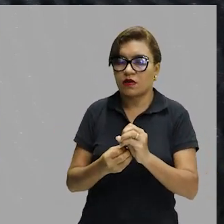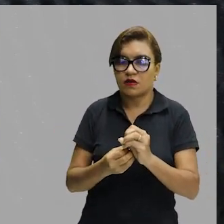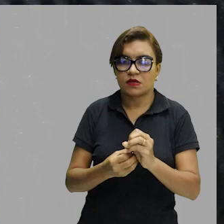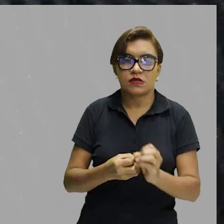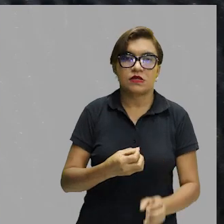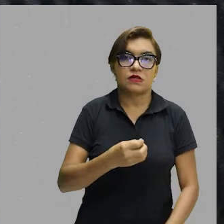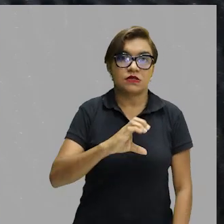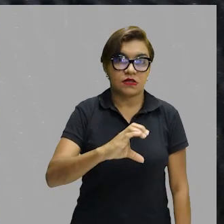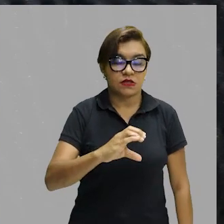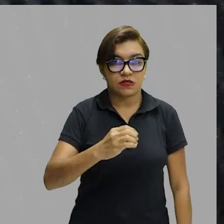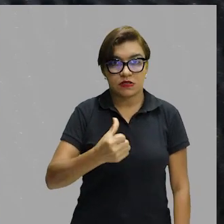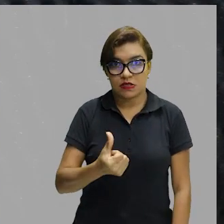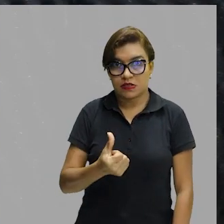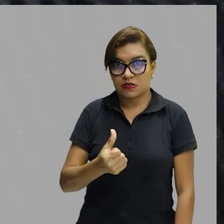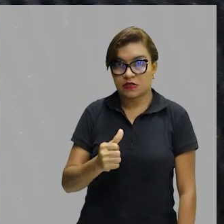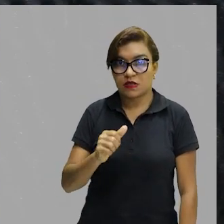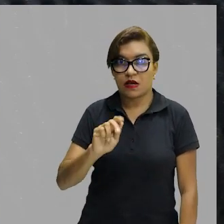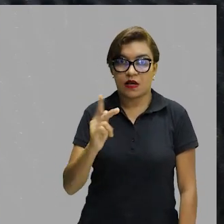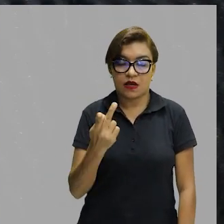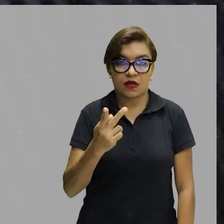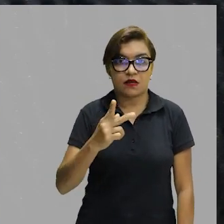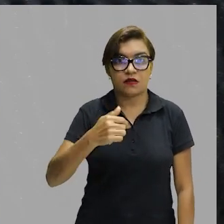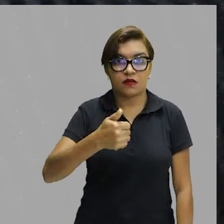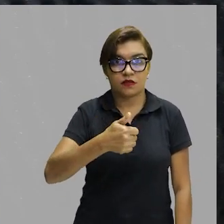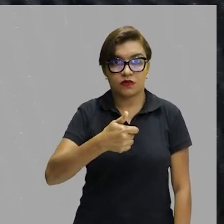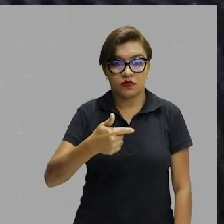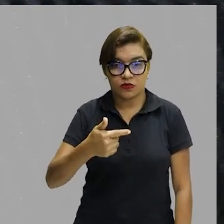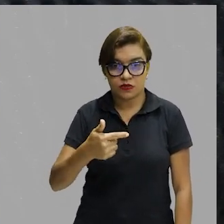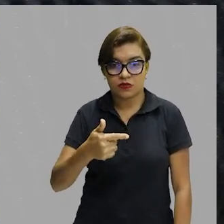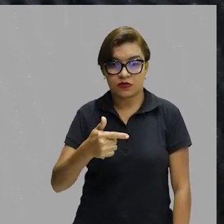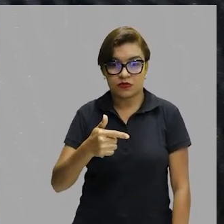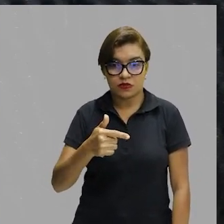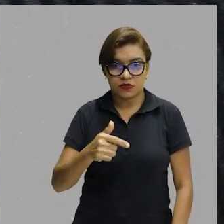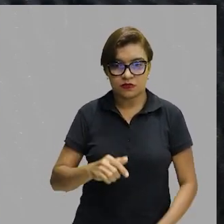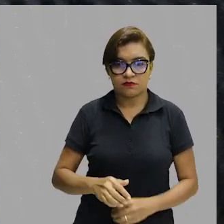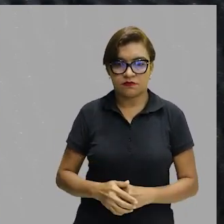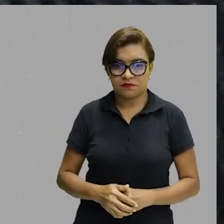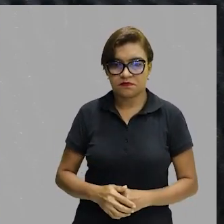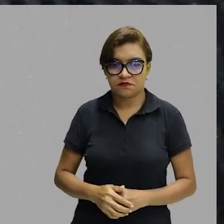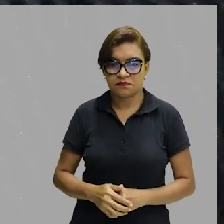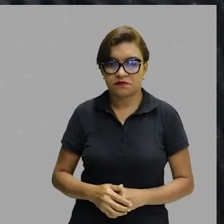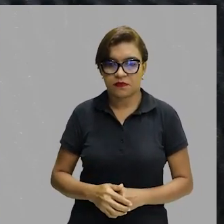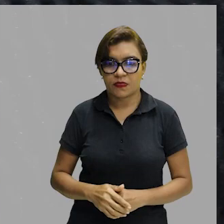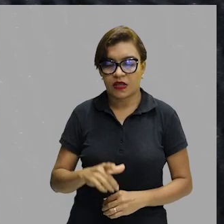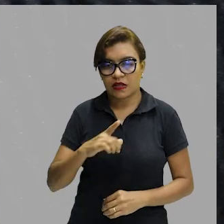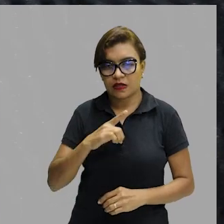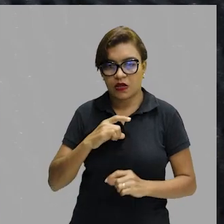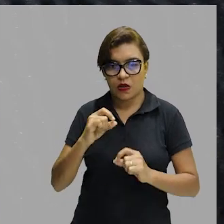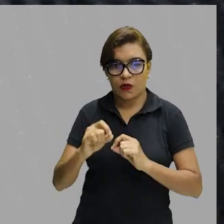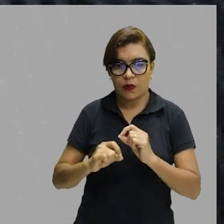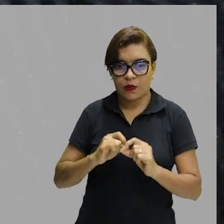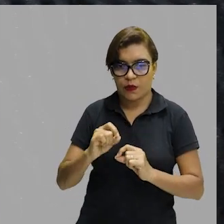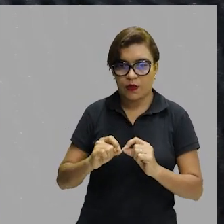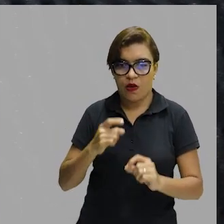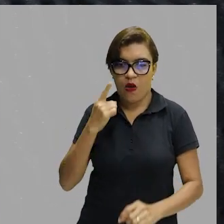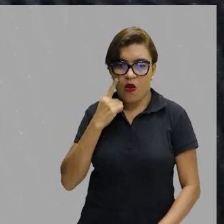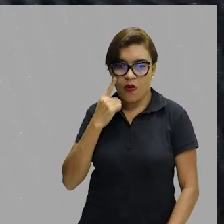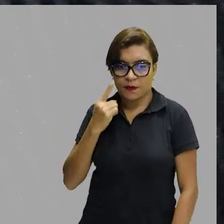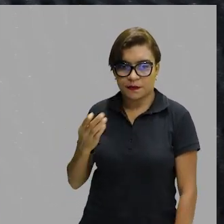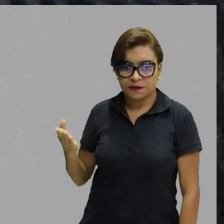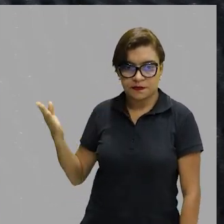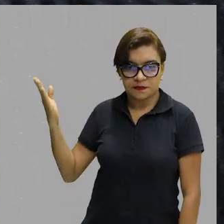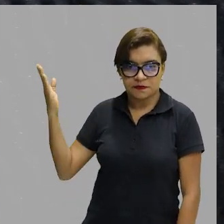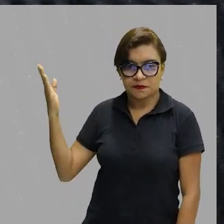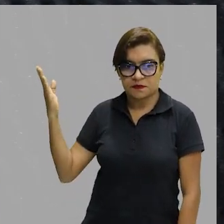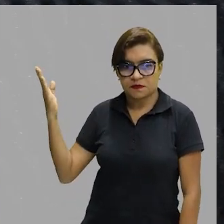C6H12O6. Então, nós devemos determinar o mol da glicose. Aqui o mol da glicose,